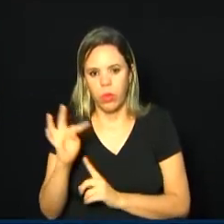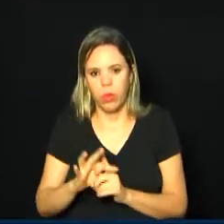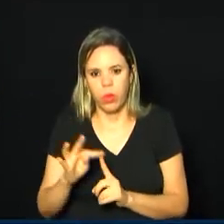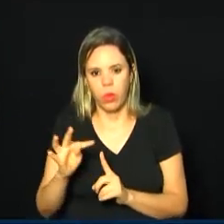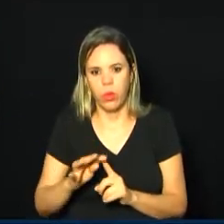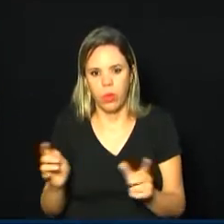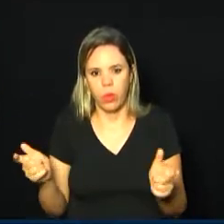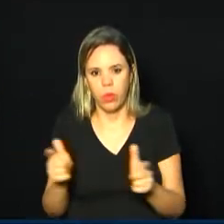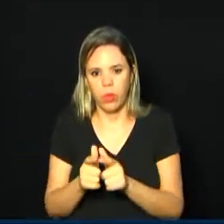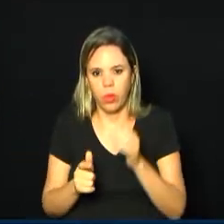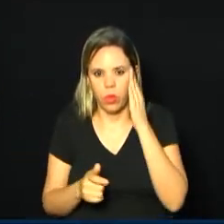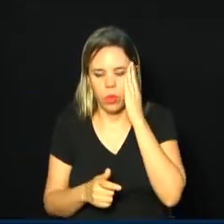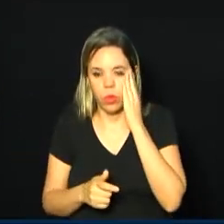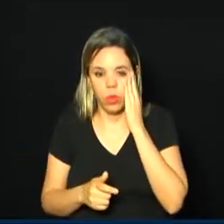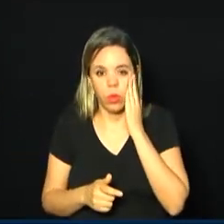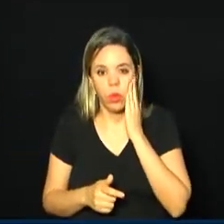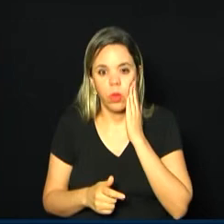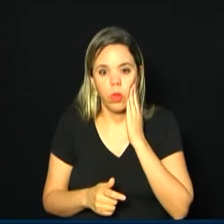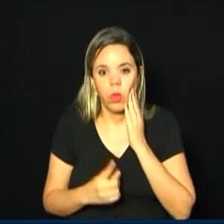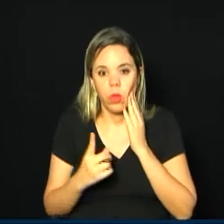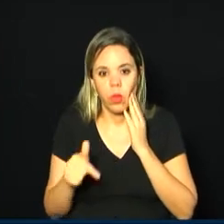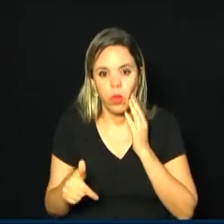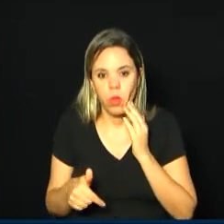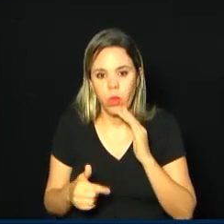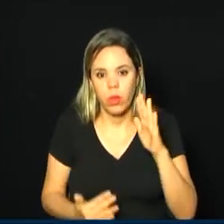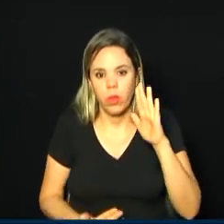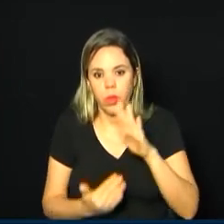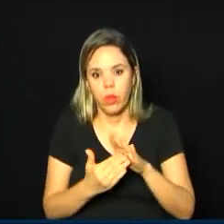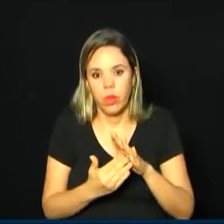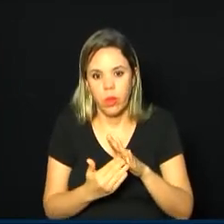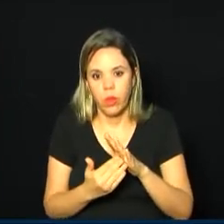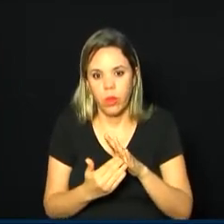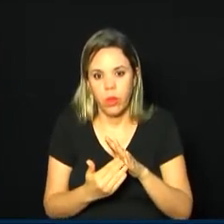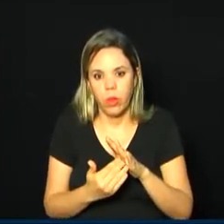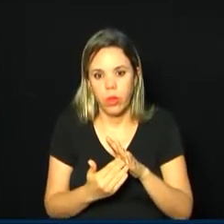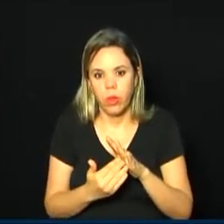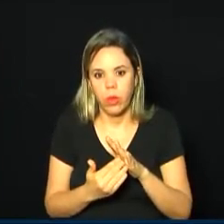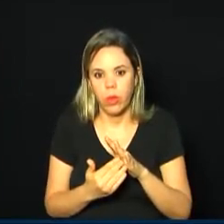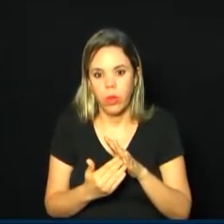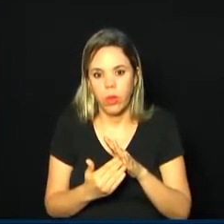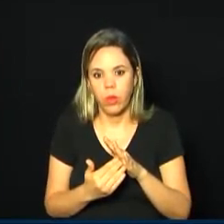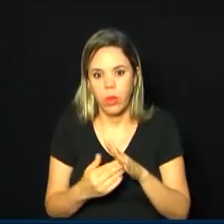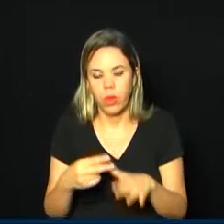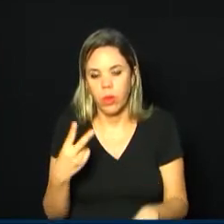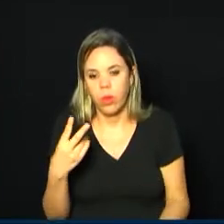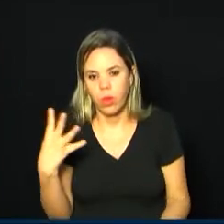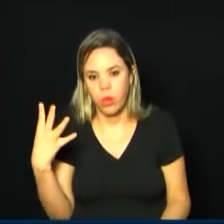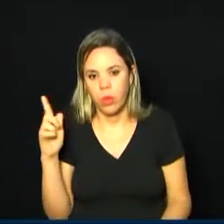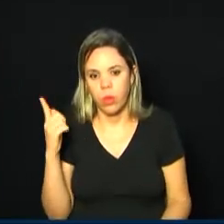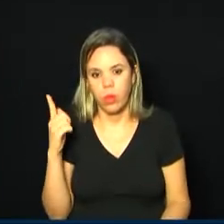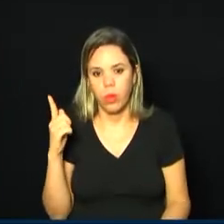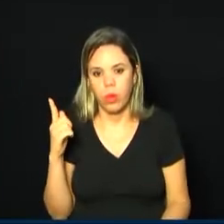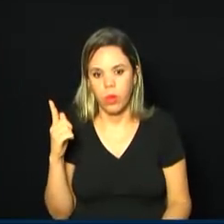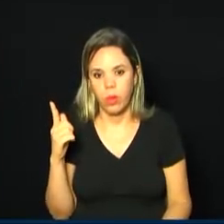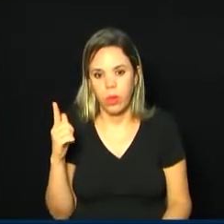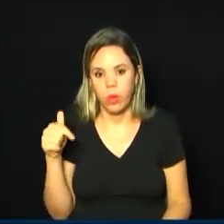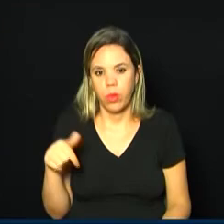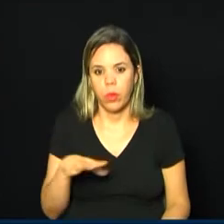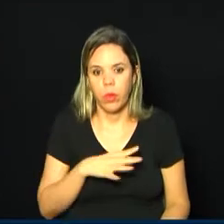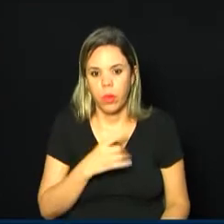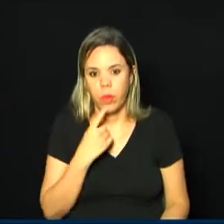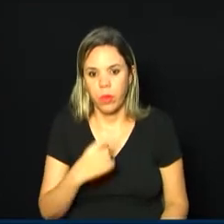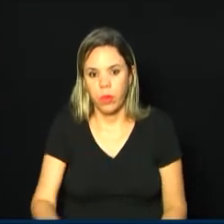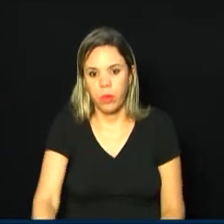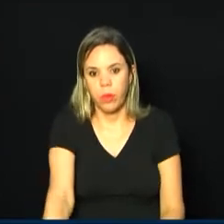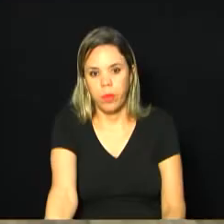cai com a mínima permanecendo em 17 mais a máxima não passa dos 24 graus aqui na